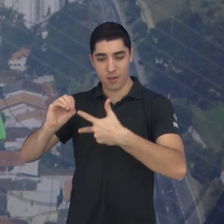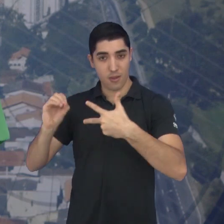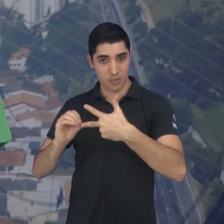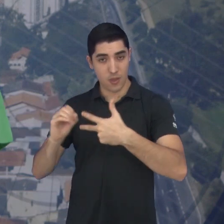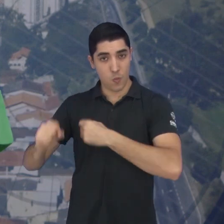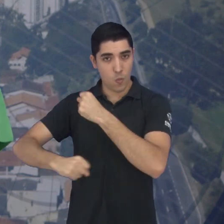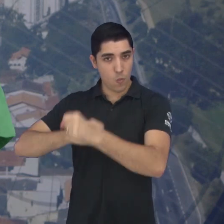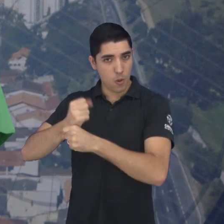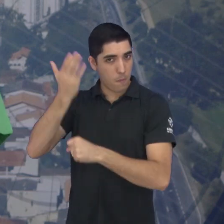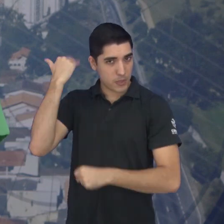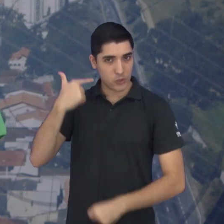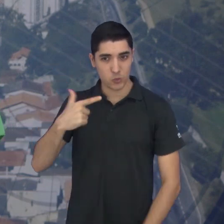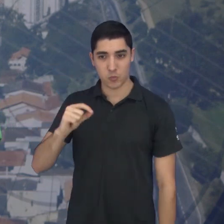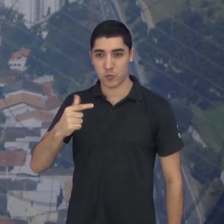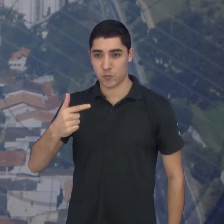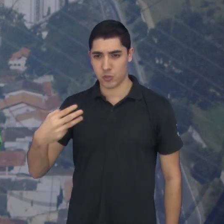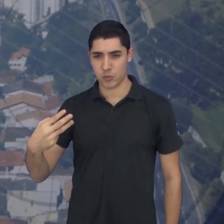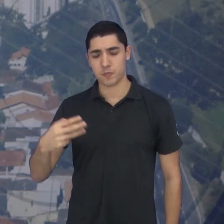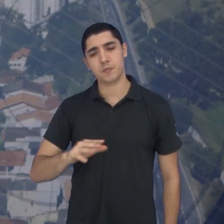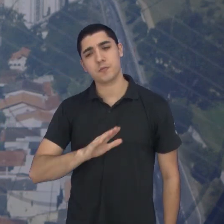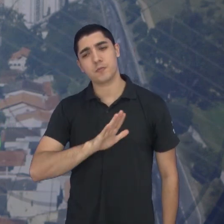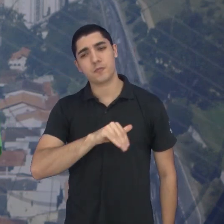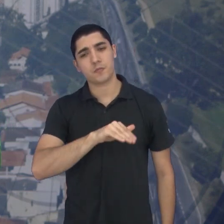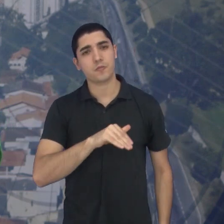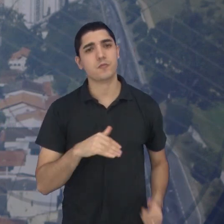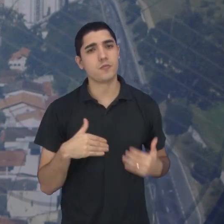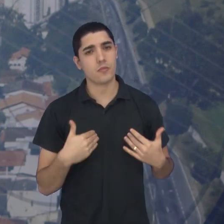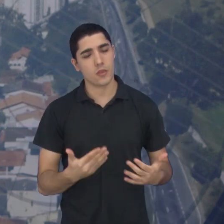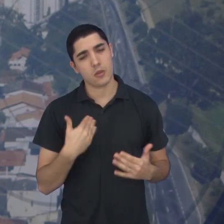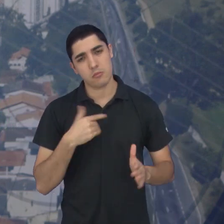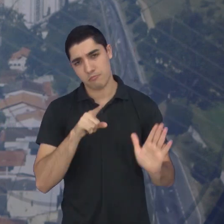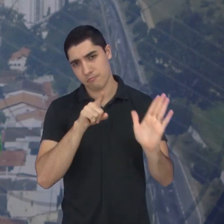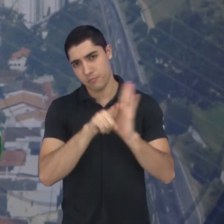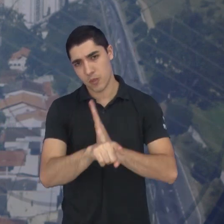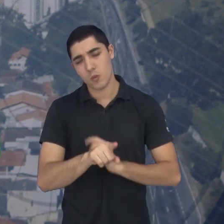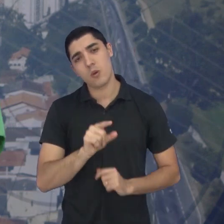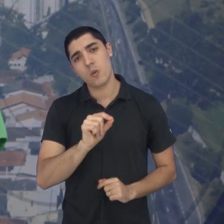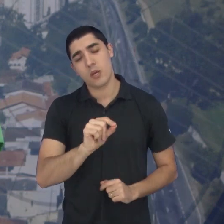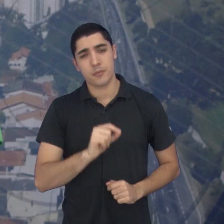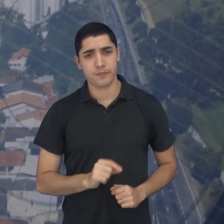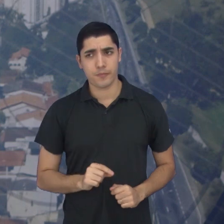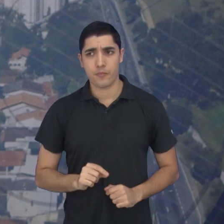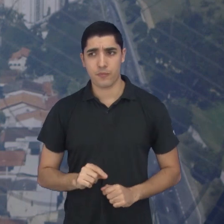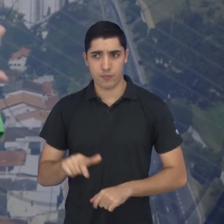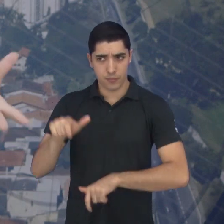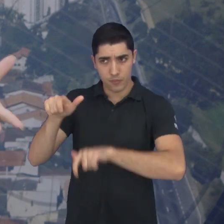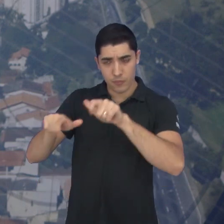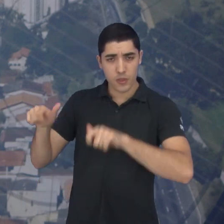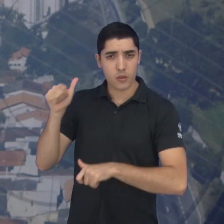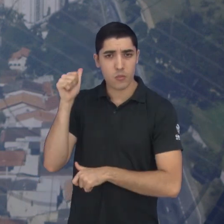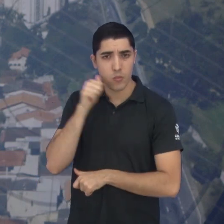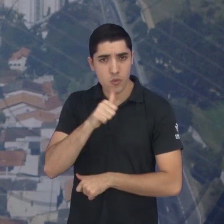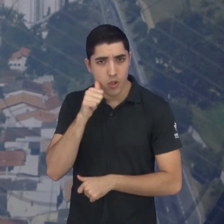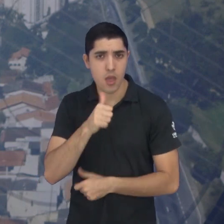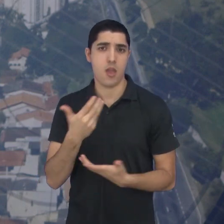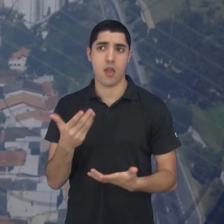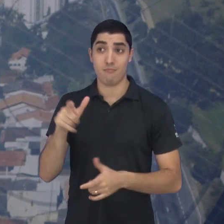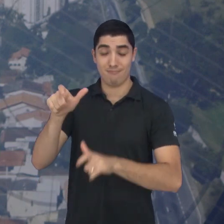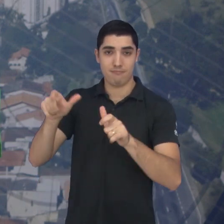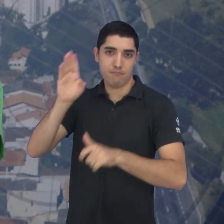ano passado. Lívia, eu quero começar te perguntando, as mulheres e mães